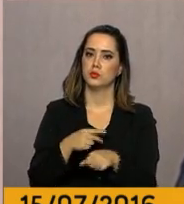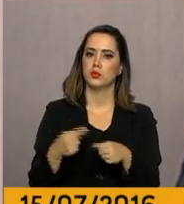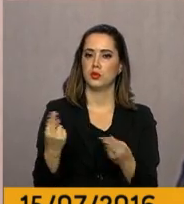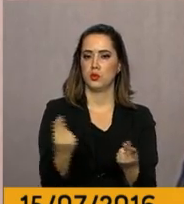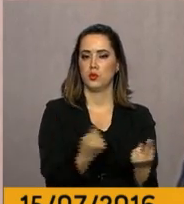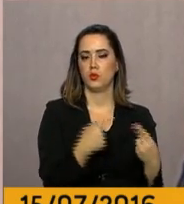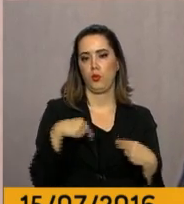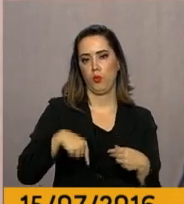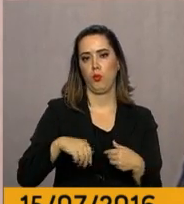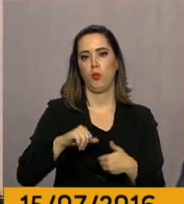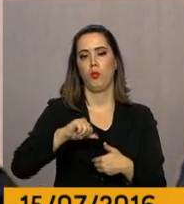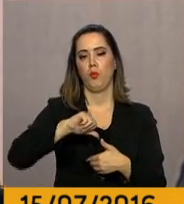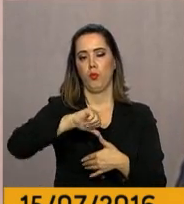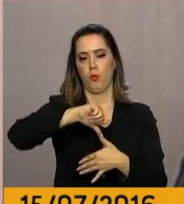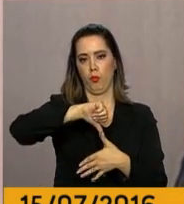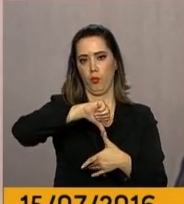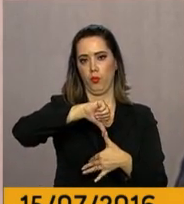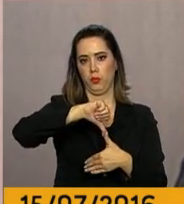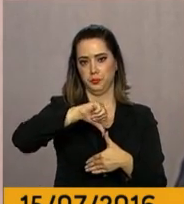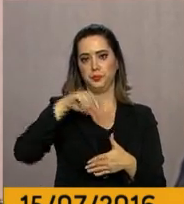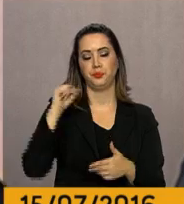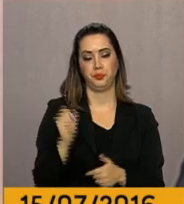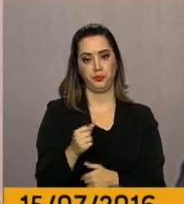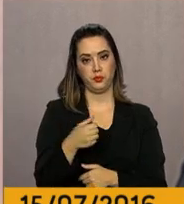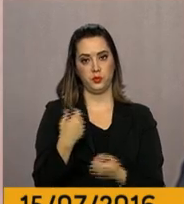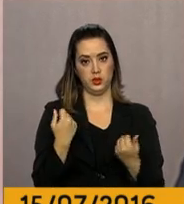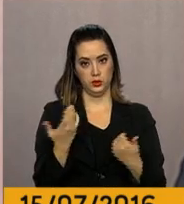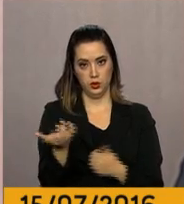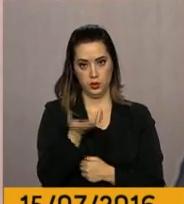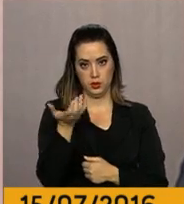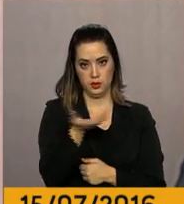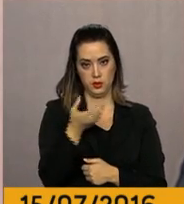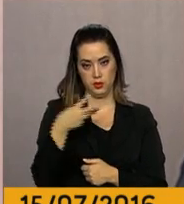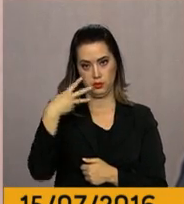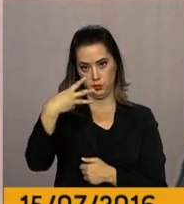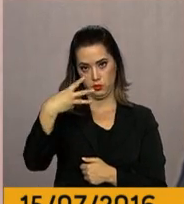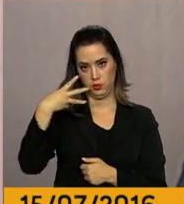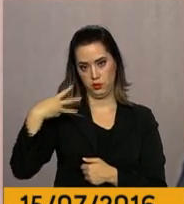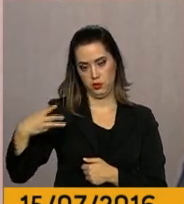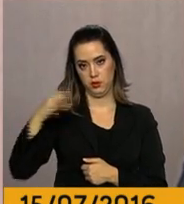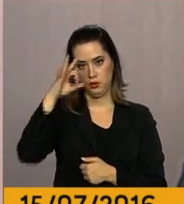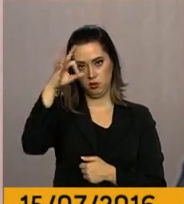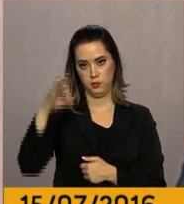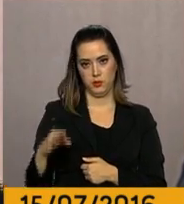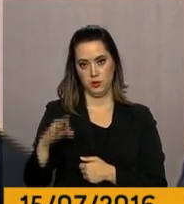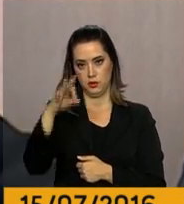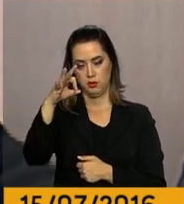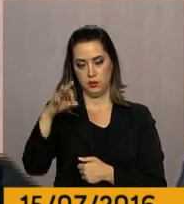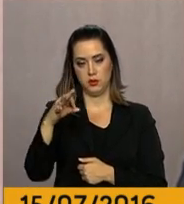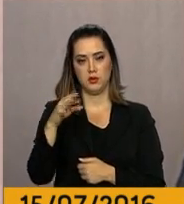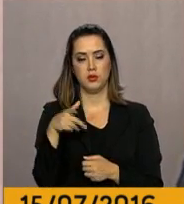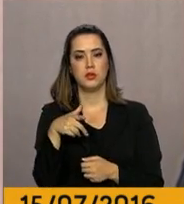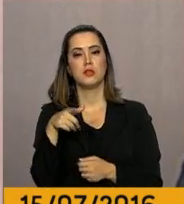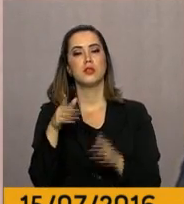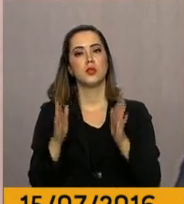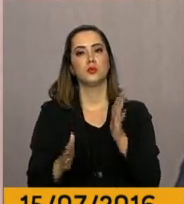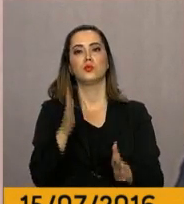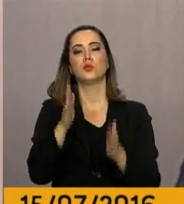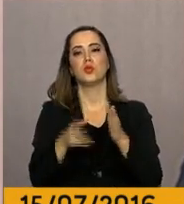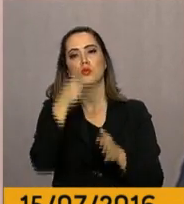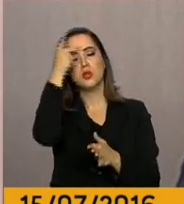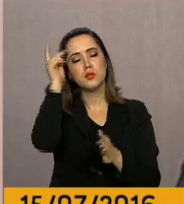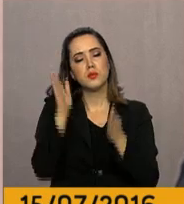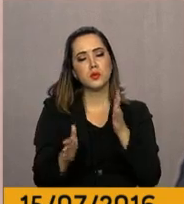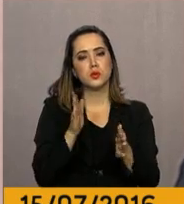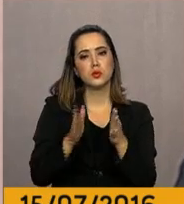é de que nós atinjamos 33%. Para que essa meta seja cumprida até 2024, há necessidade